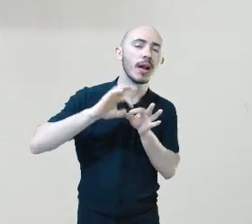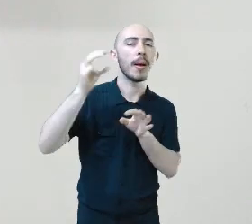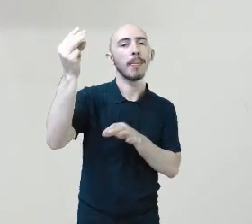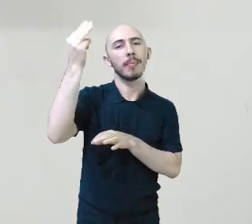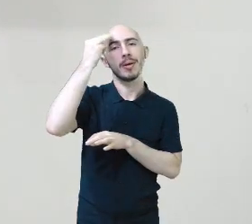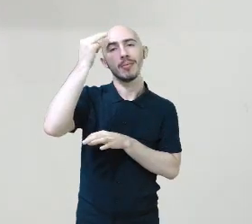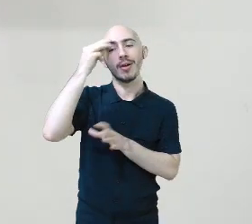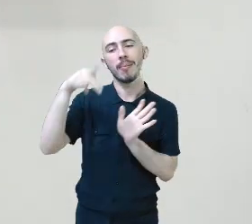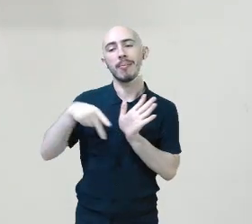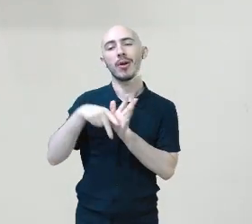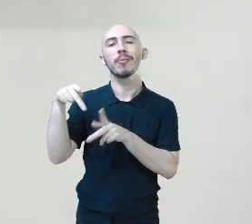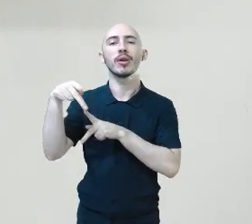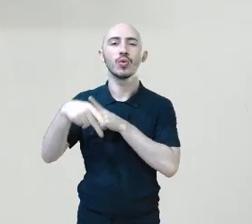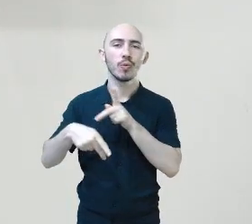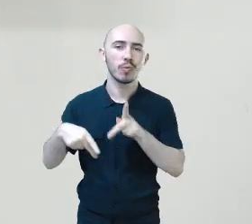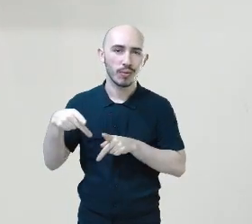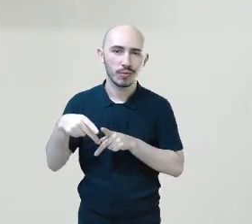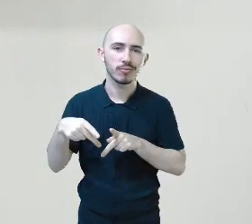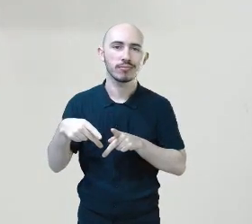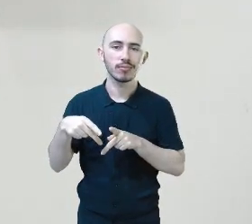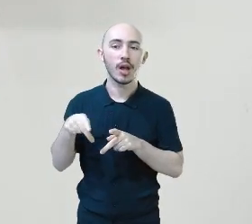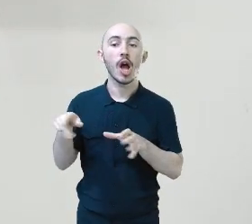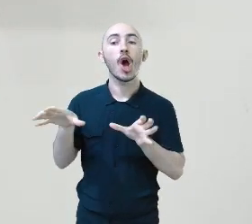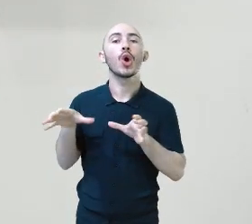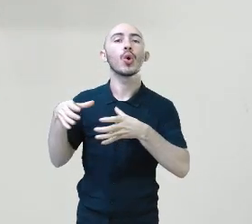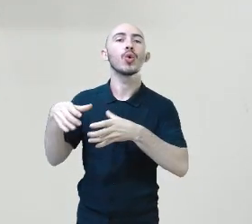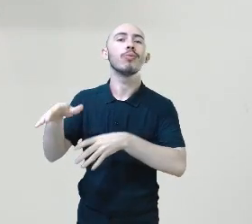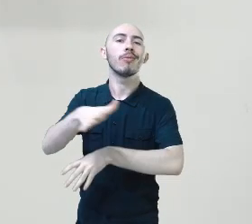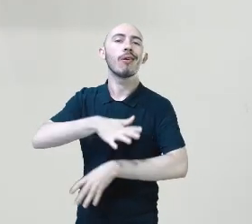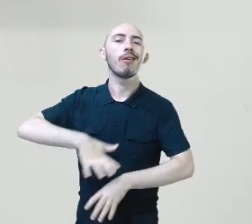memória de um povo, a memória coletiva.